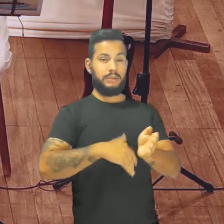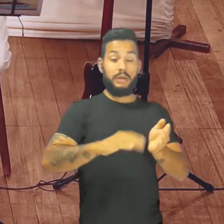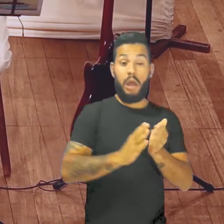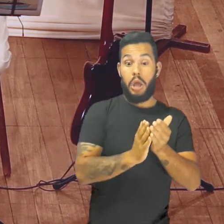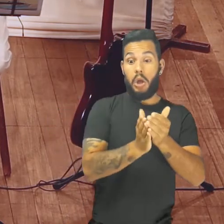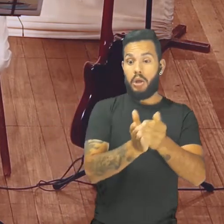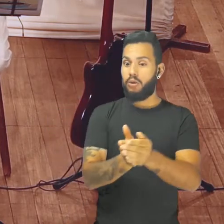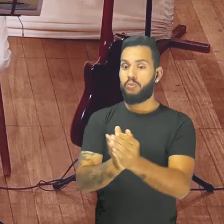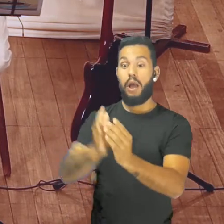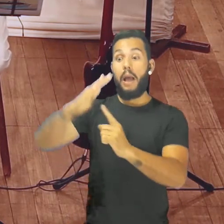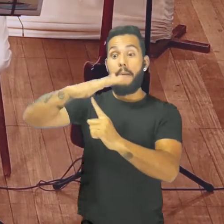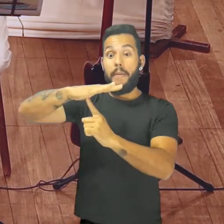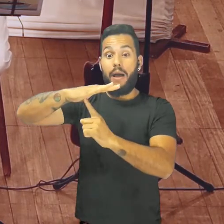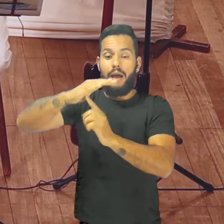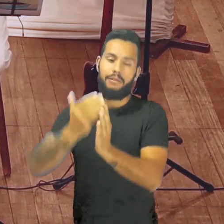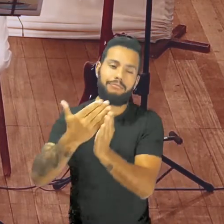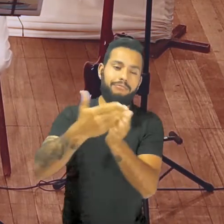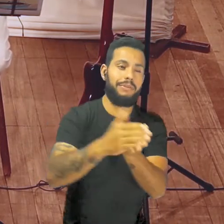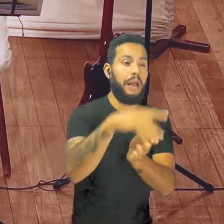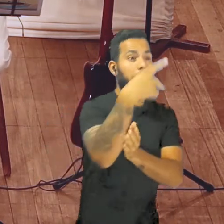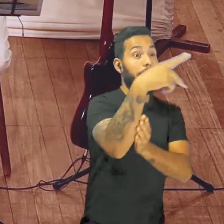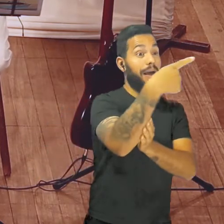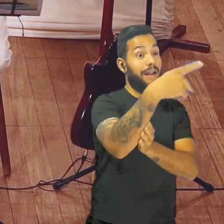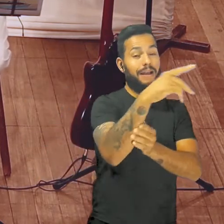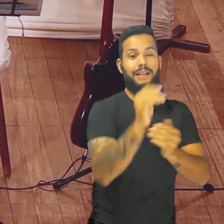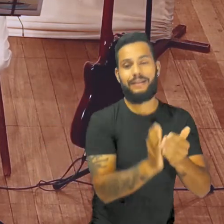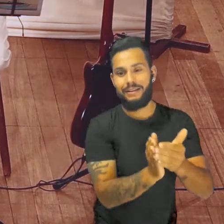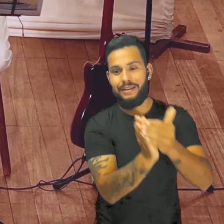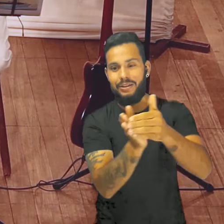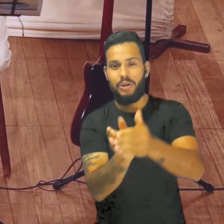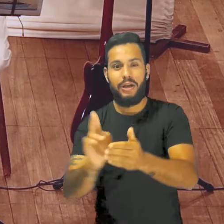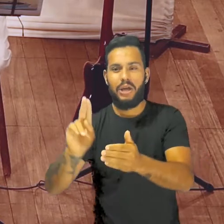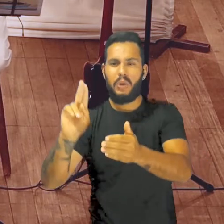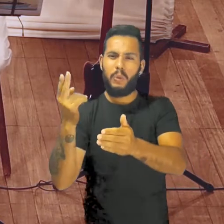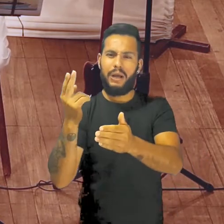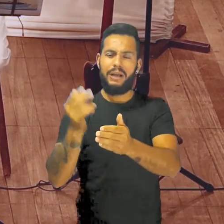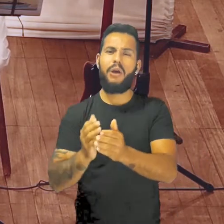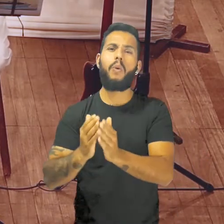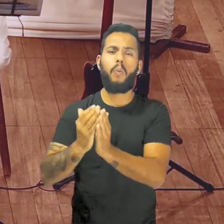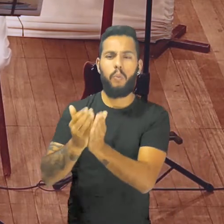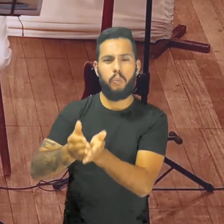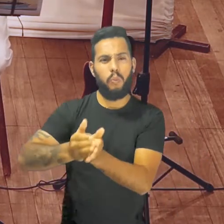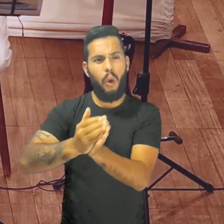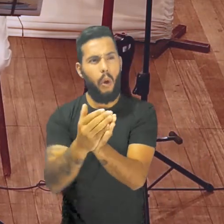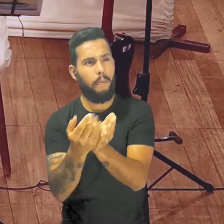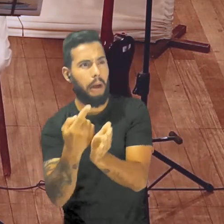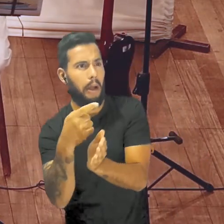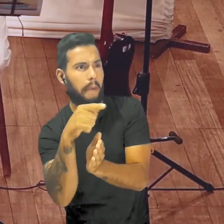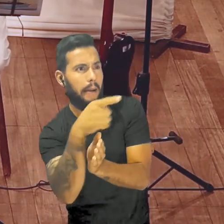Paraná, Paraguai, Uruguai, lá se vai. Paraguai, toca